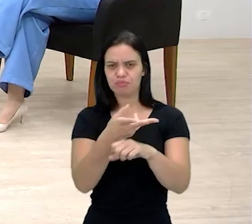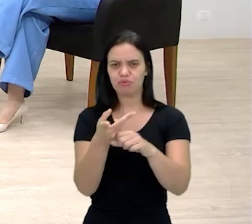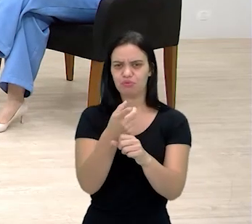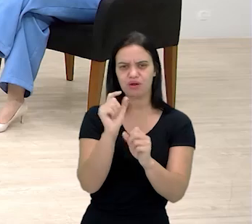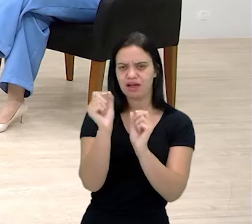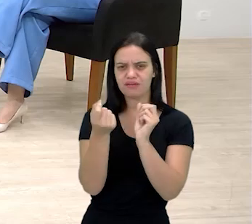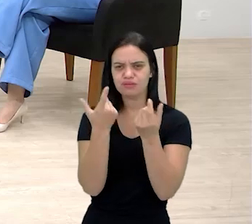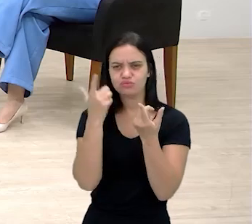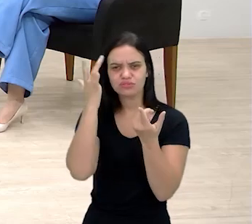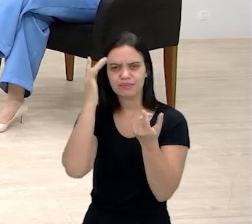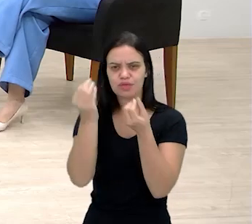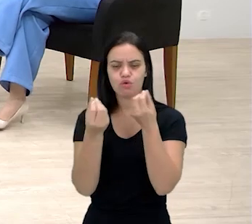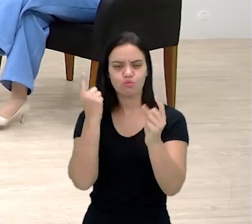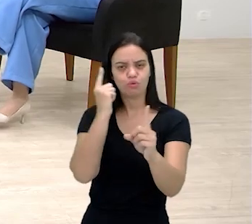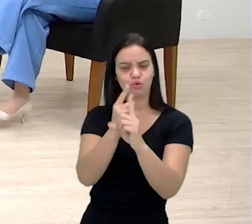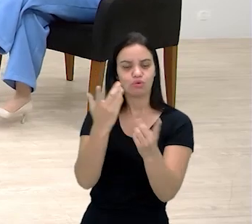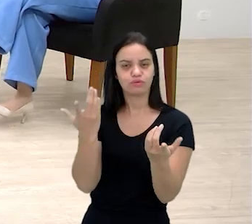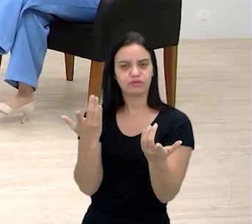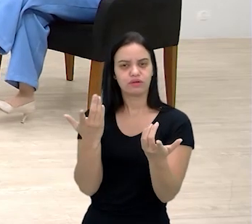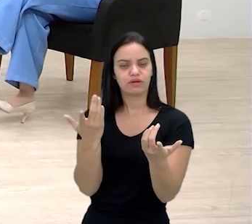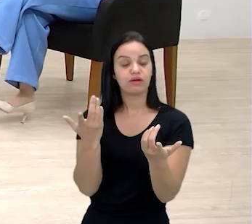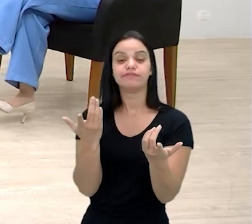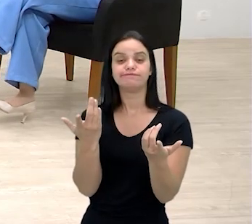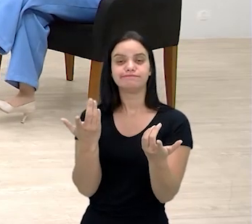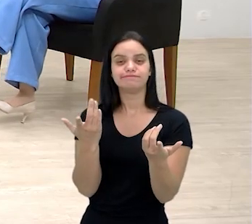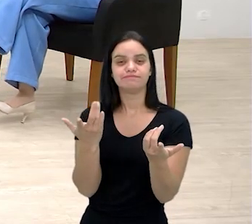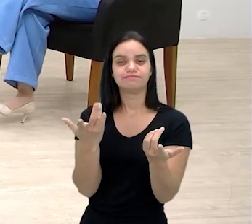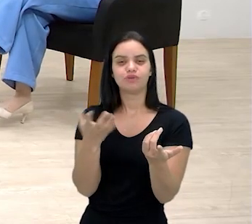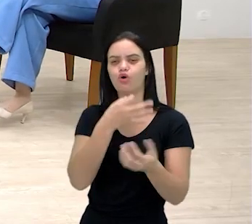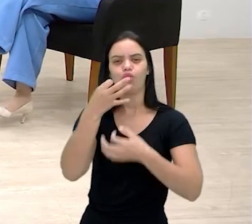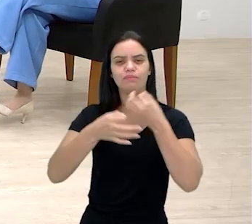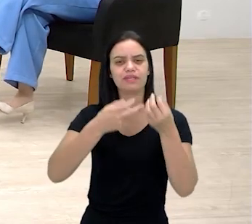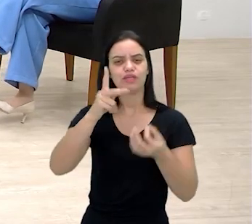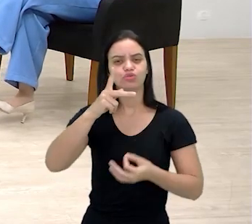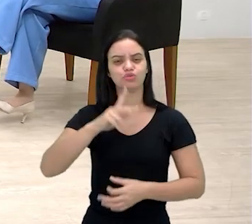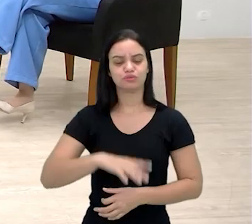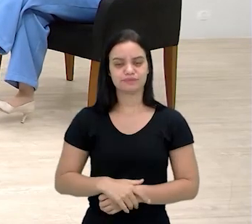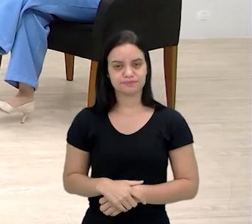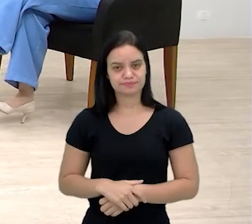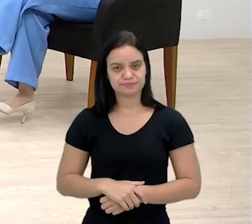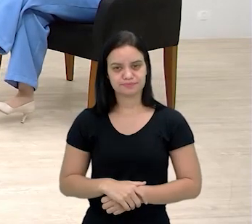ela nem tinha com ela. Que busca era essa? Como você vê a Aurélia?